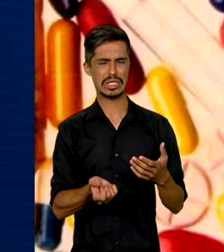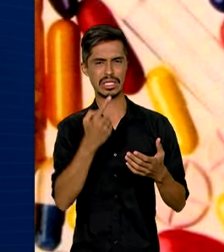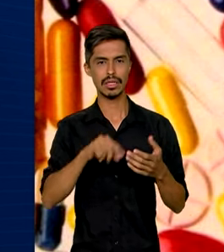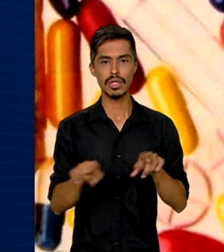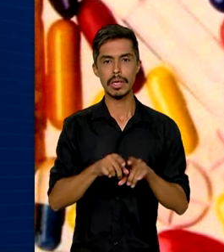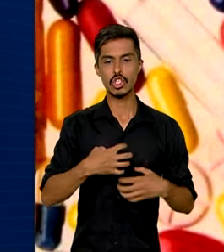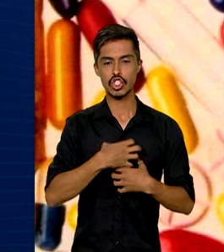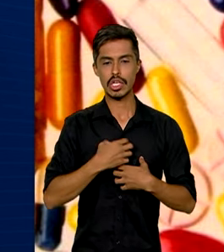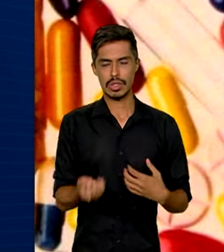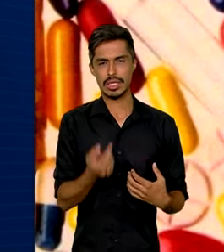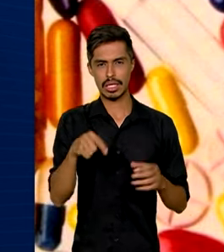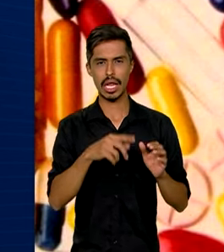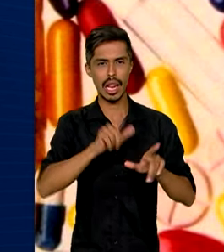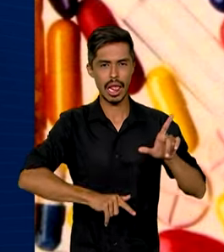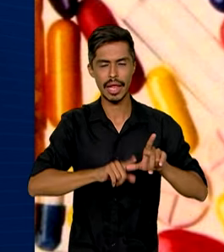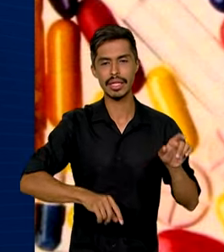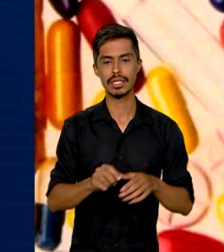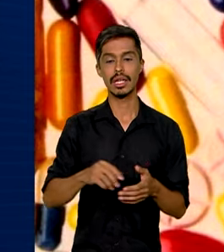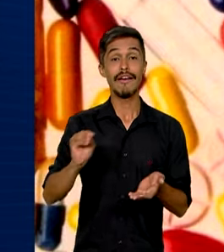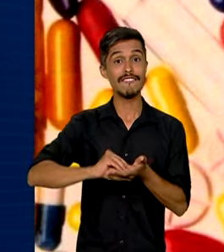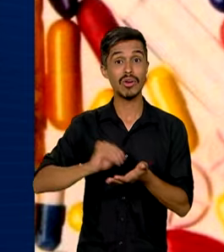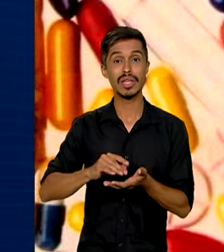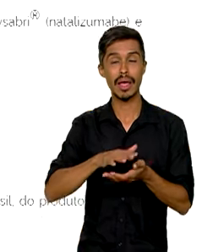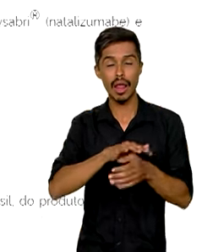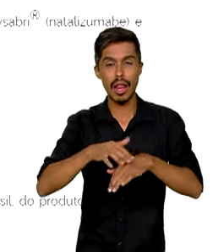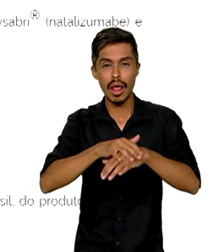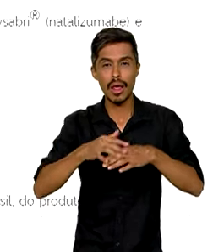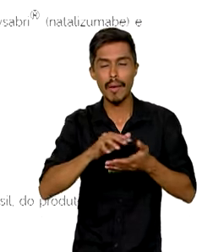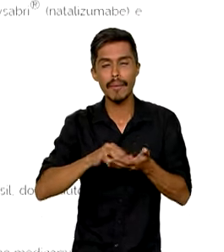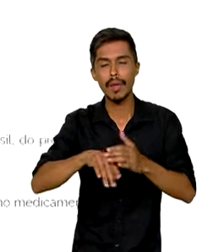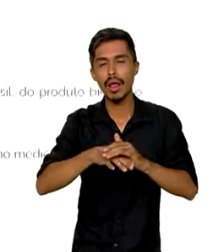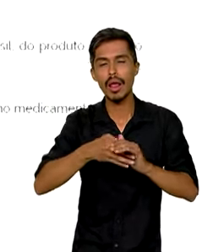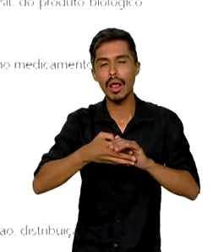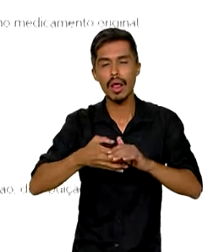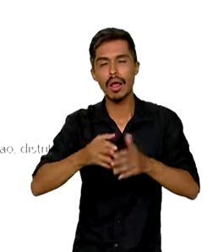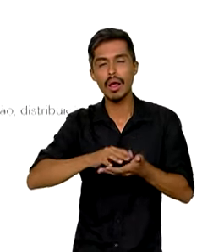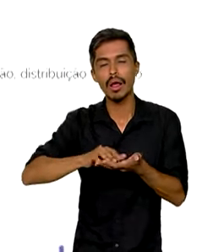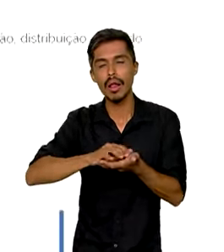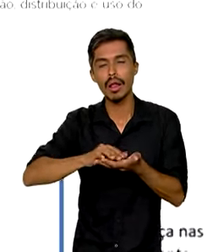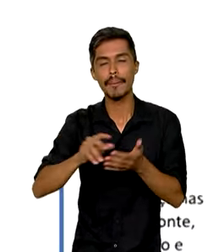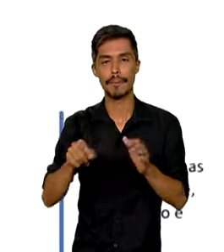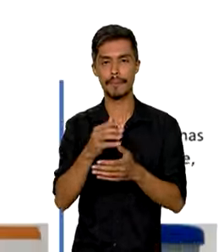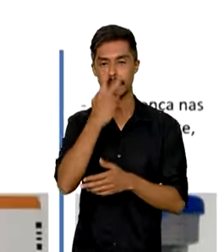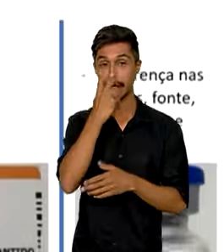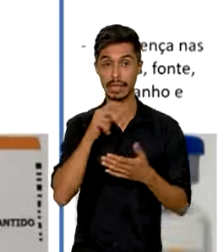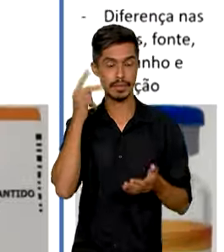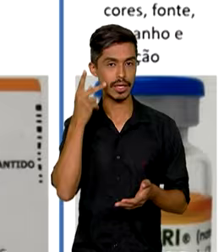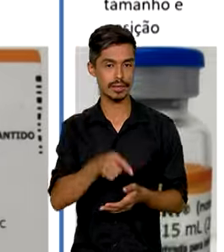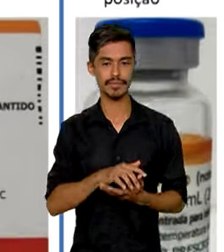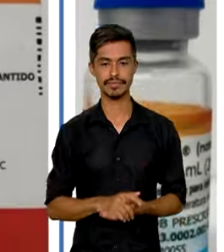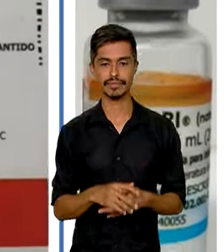Letras ausência da inscrição em Braile na embalagem em relação ao ozen pque a Anvisa também foi